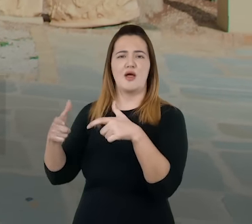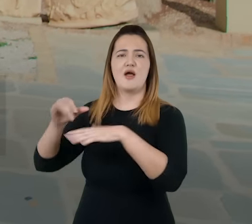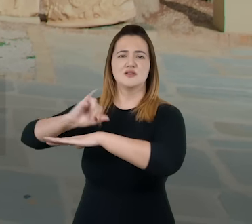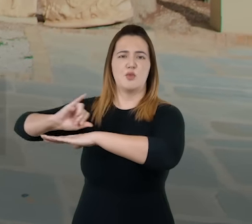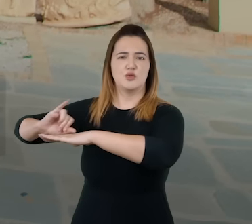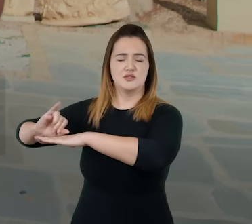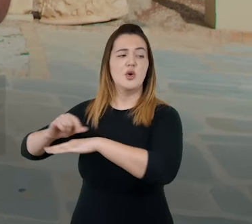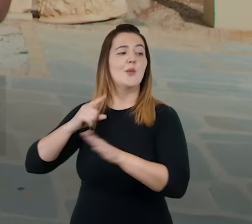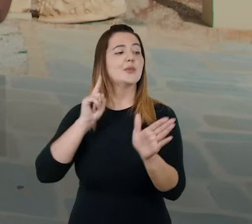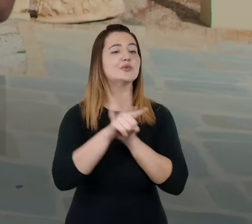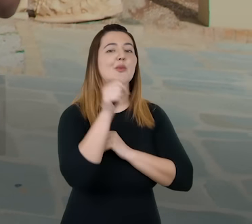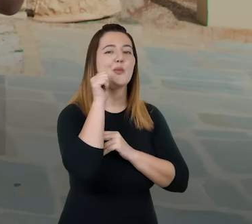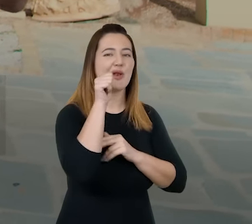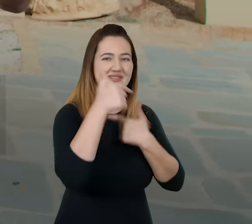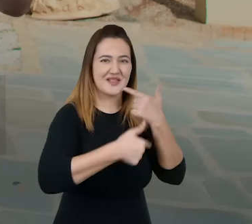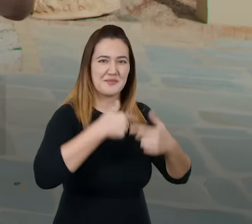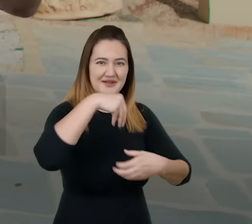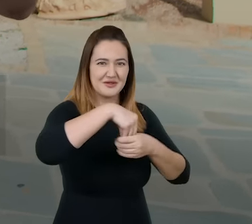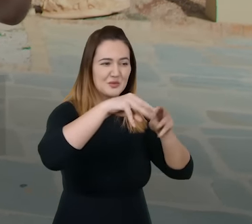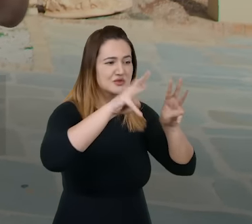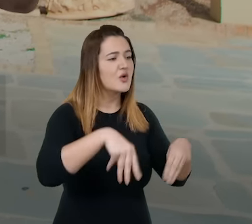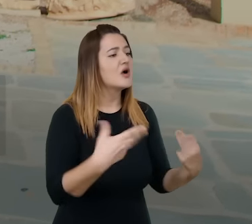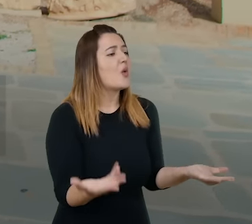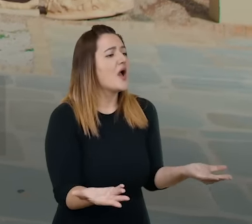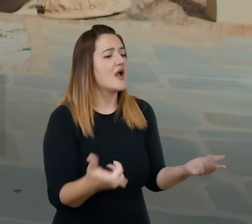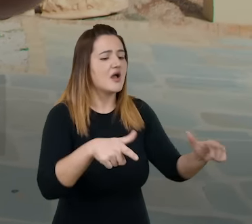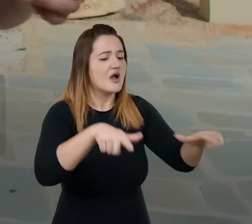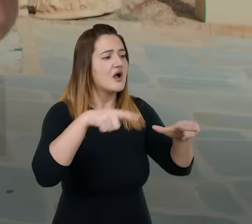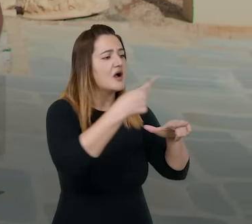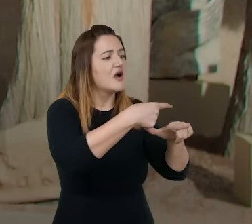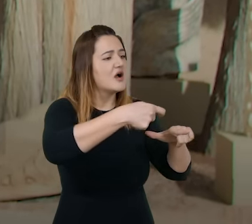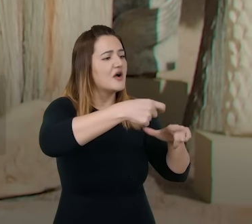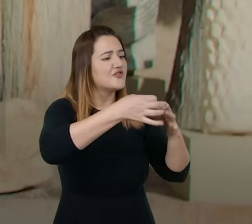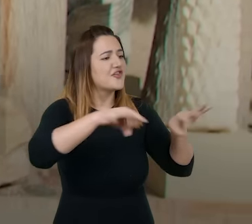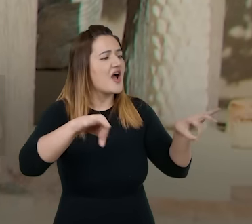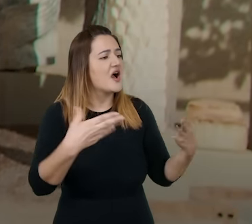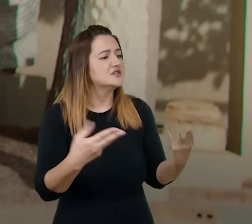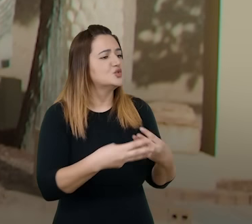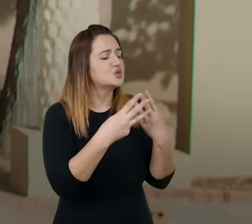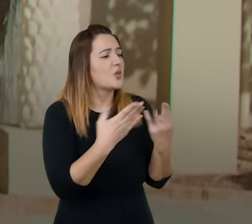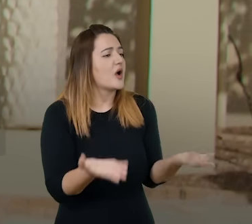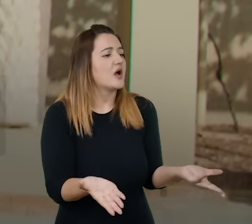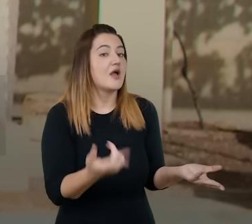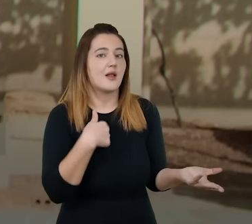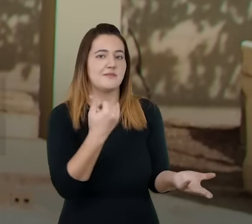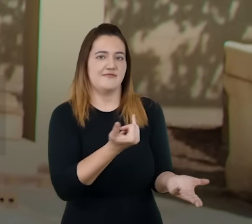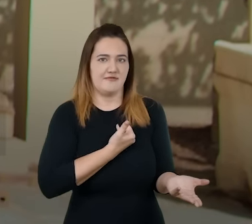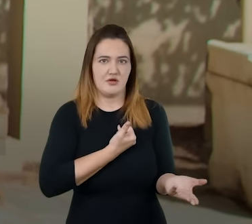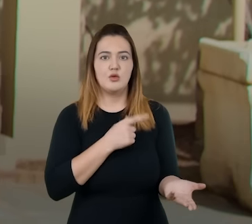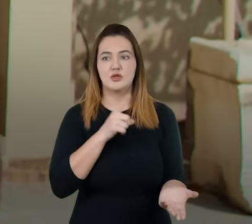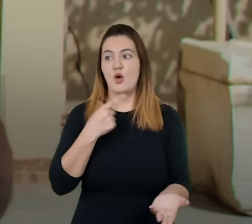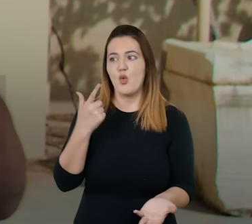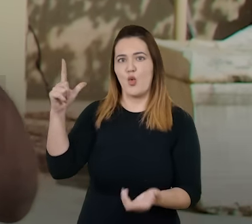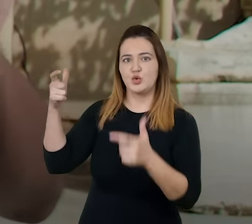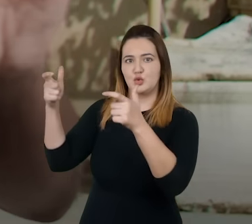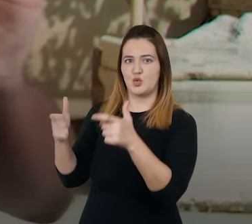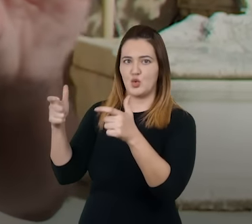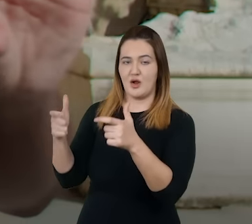para a museóloga, ela disse que está numa exposição temporária em Atenas. E nessa inscrição está escrito em